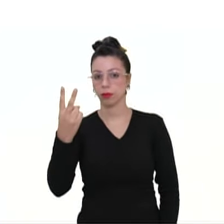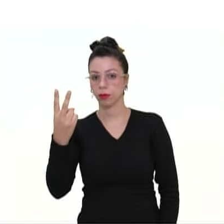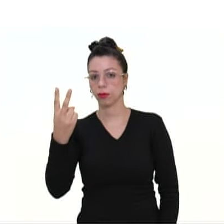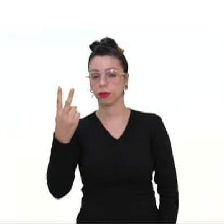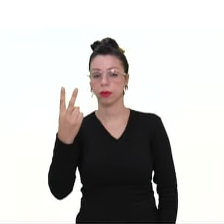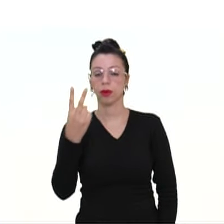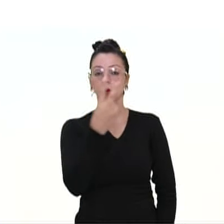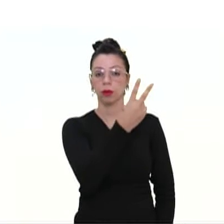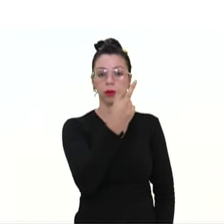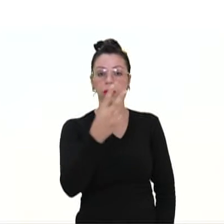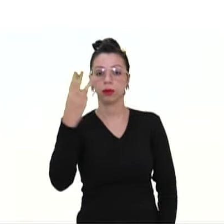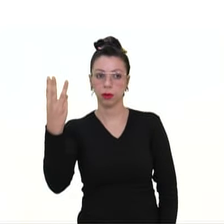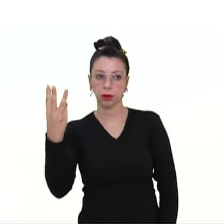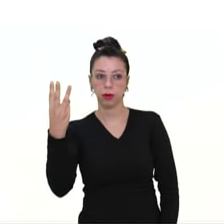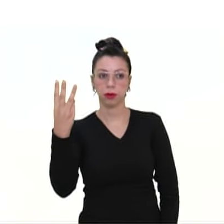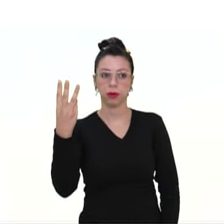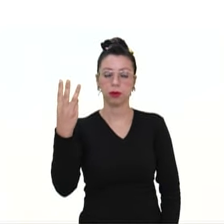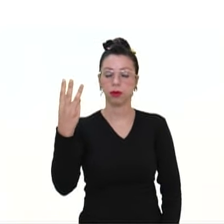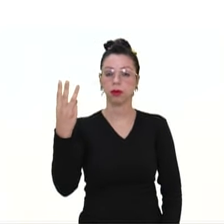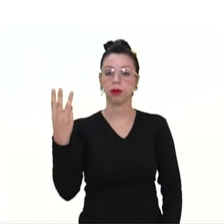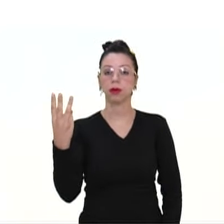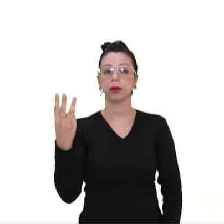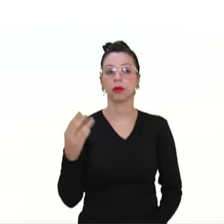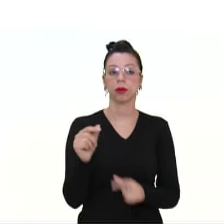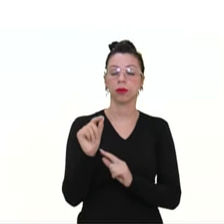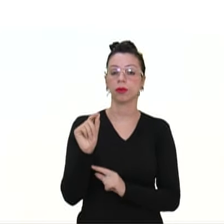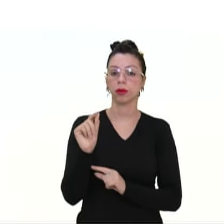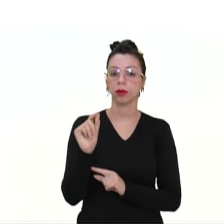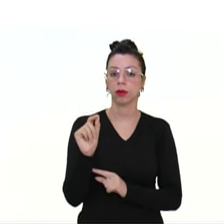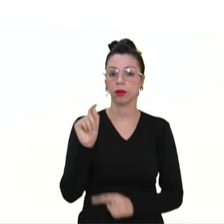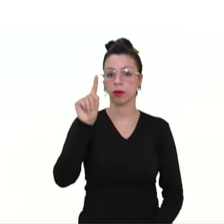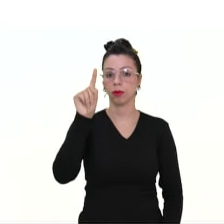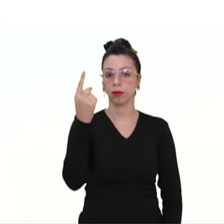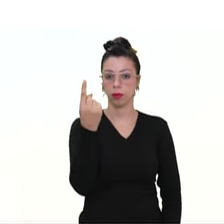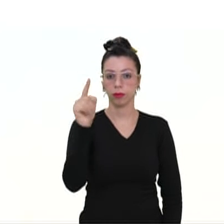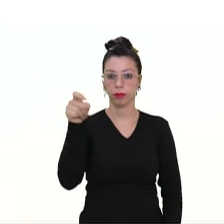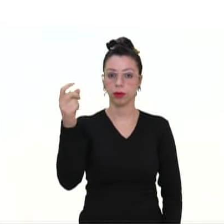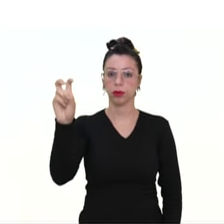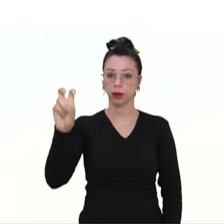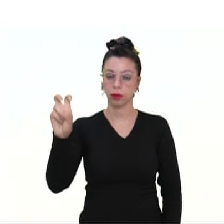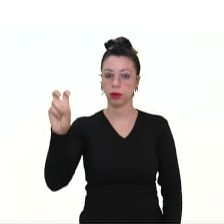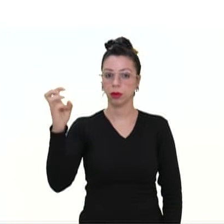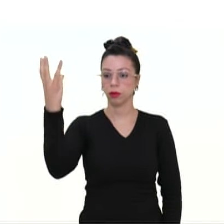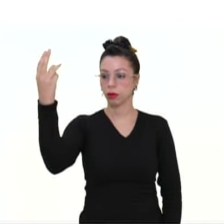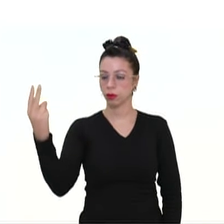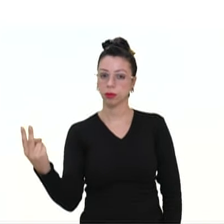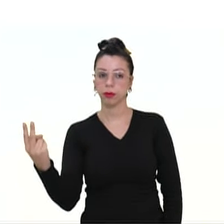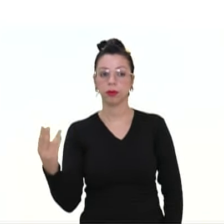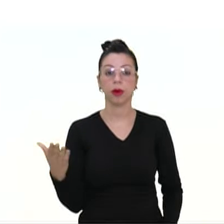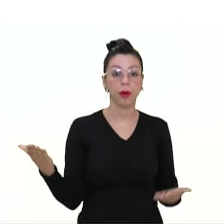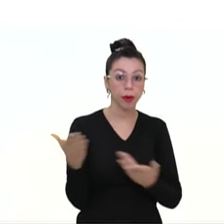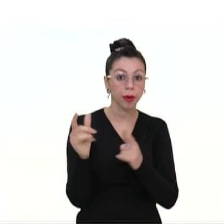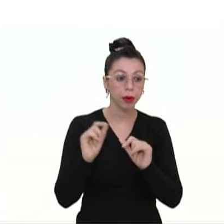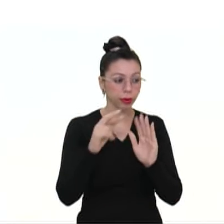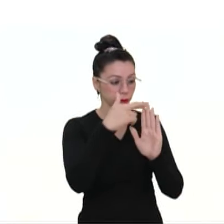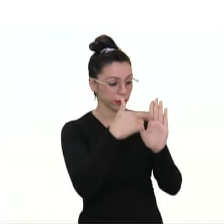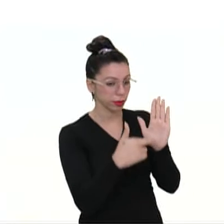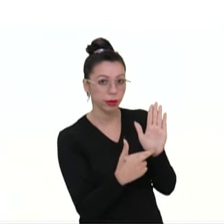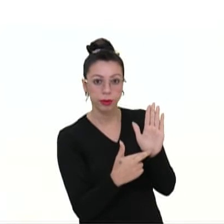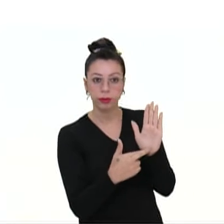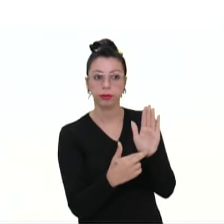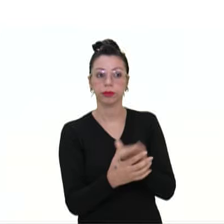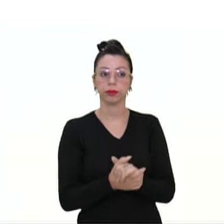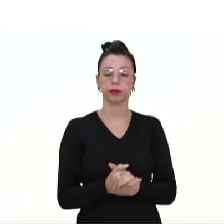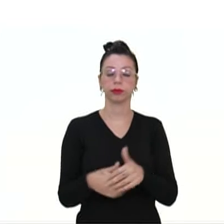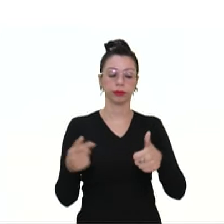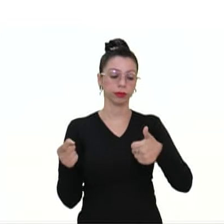3, desmembrado. E no lugar do 1,5, 3 sobre 2, tá? Vezes T ali. Agora, olha a propriedade. Né?